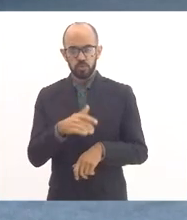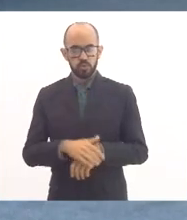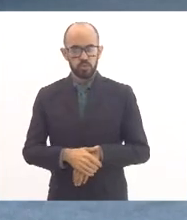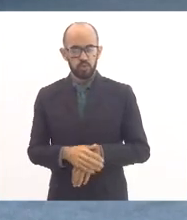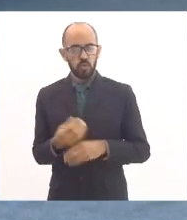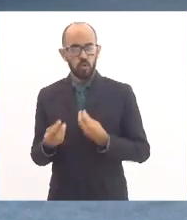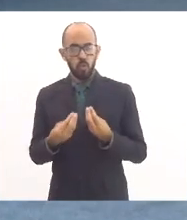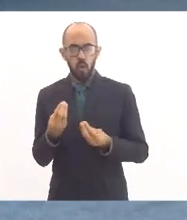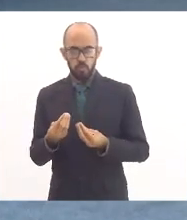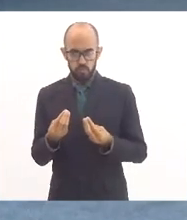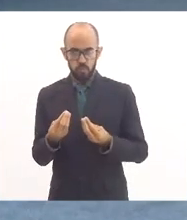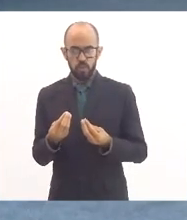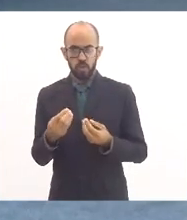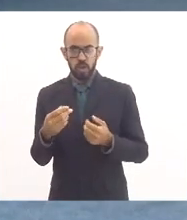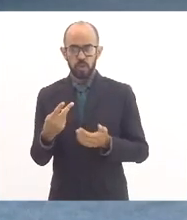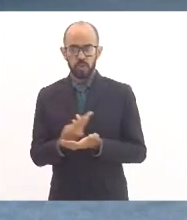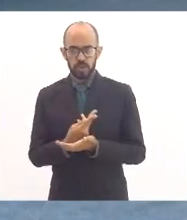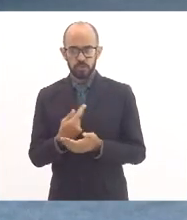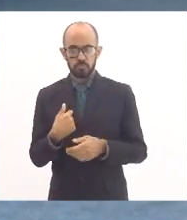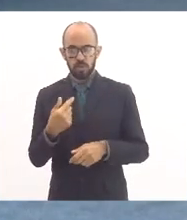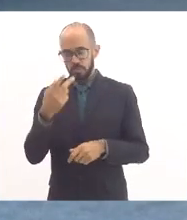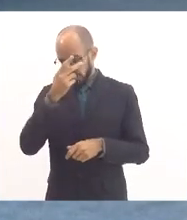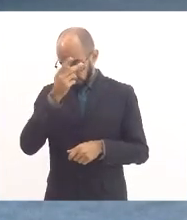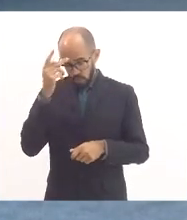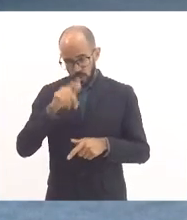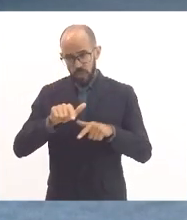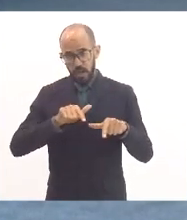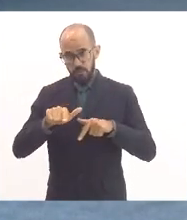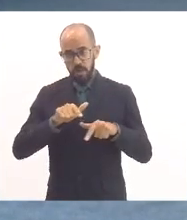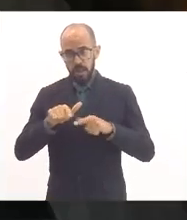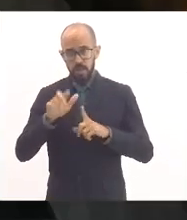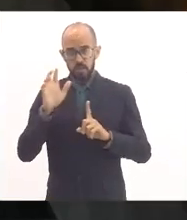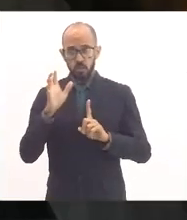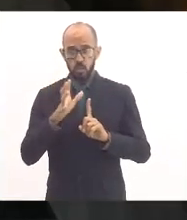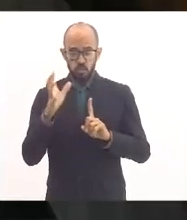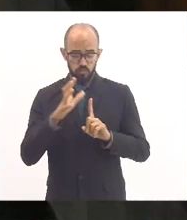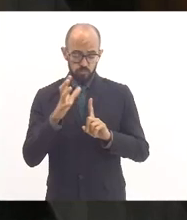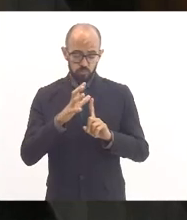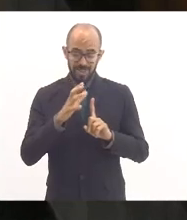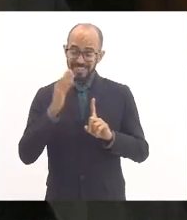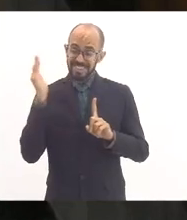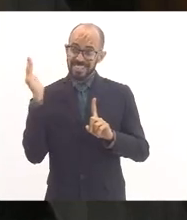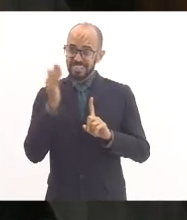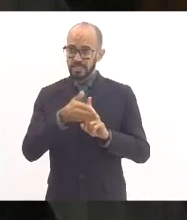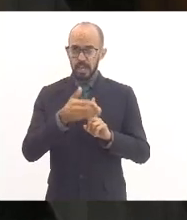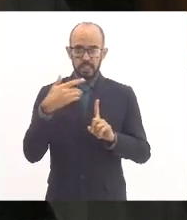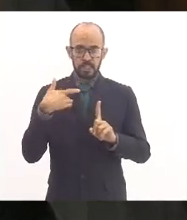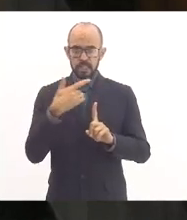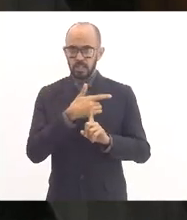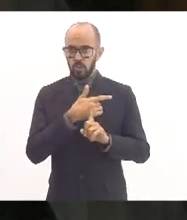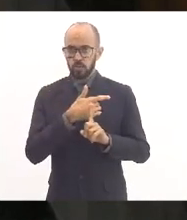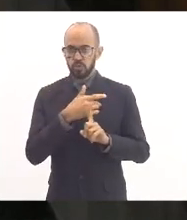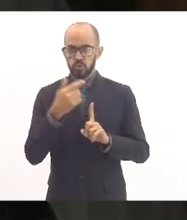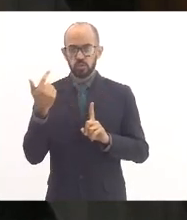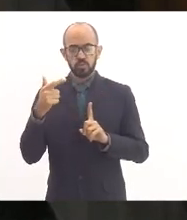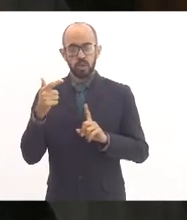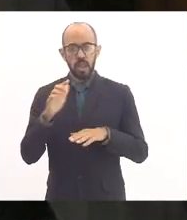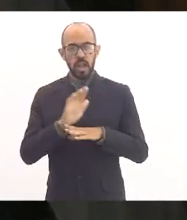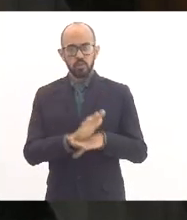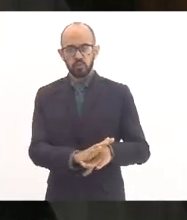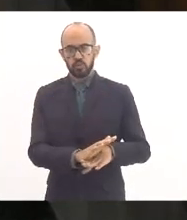pode alguém que trabalha com a sua saúde que trabalha com a exposição da sua vida não tem a cobertura da sua empresa